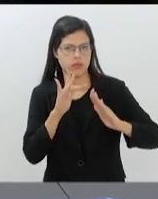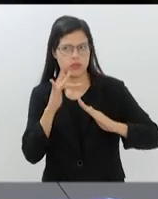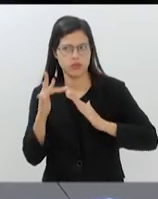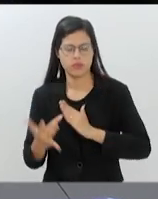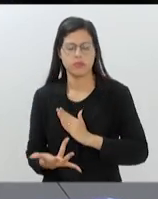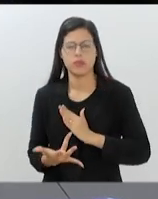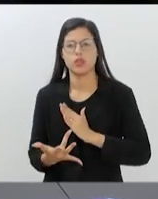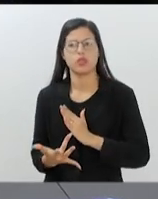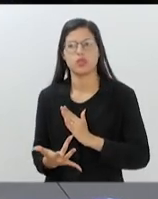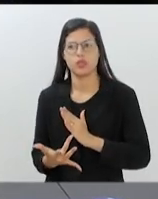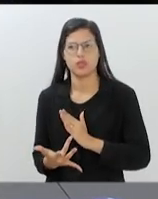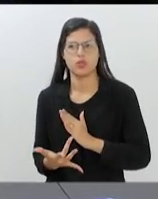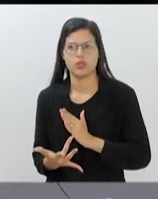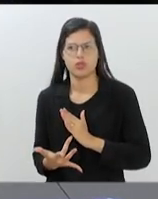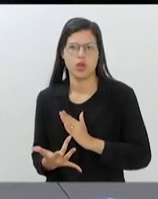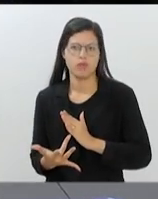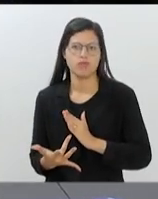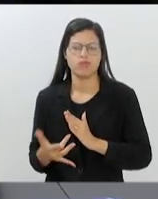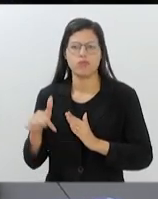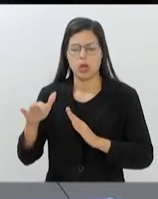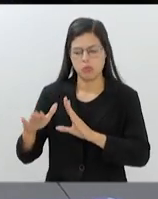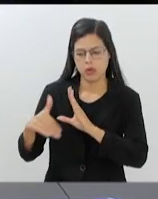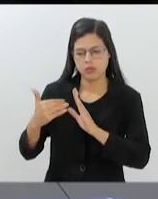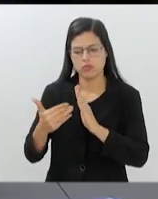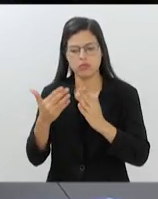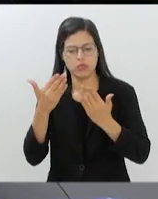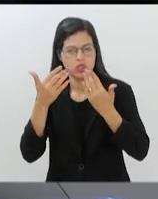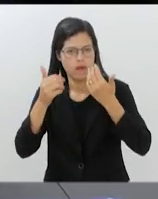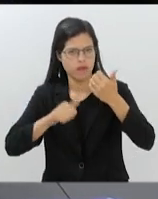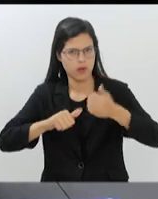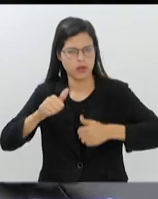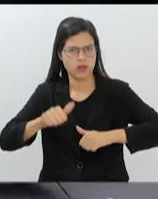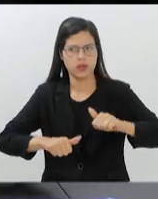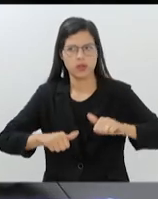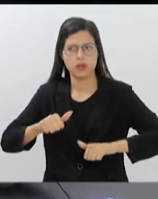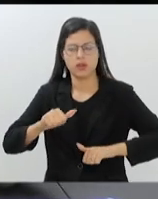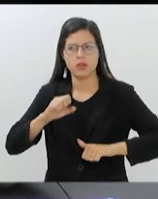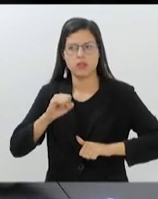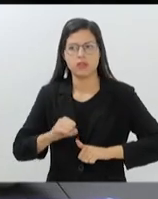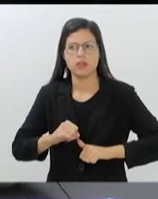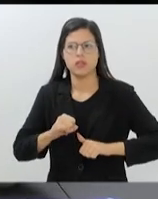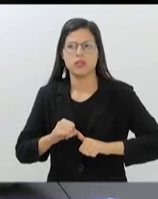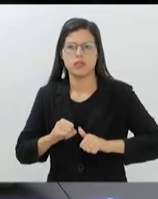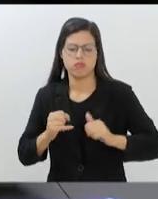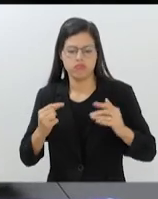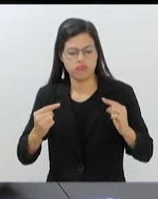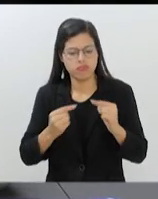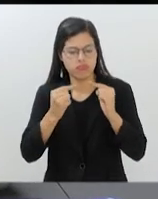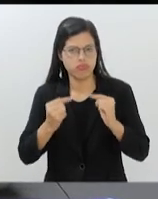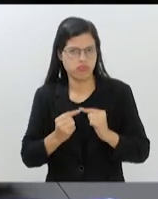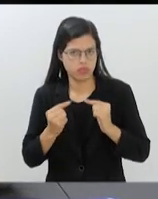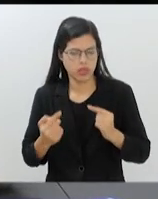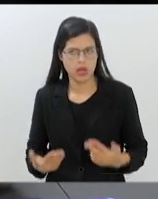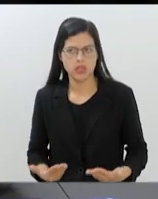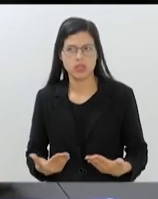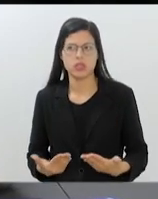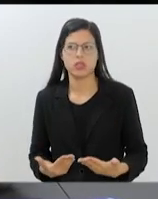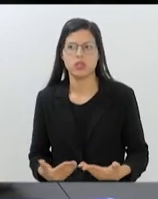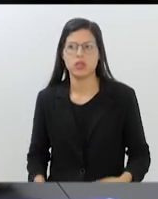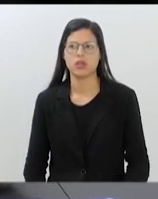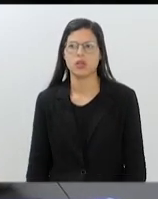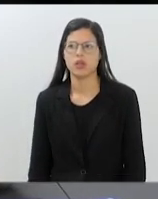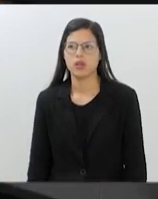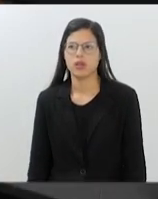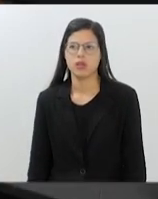submetido a gente avalia vê se também tá dentro da das esperaça positivo Em algum momento o senhor não concordou